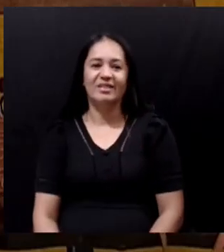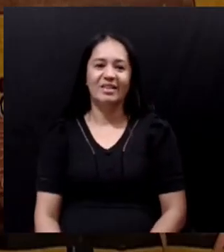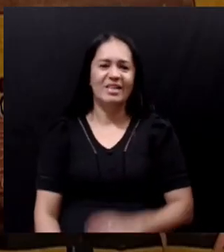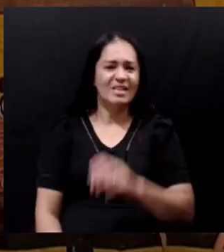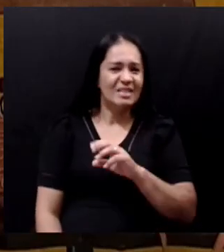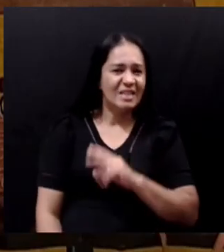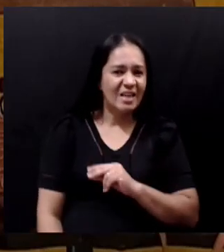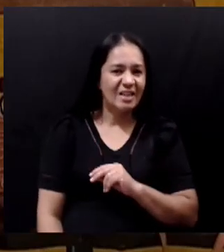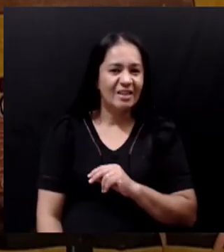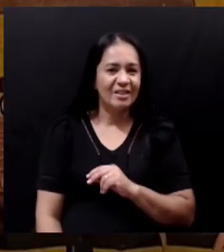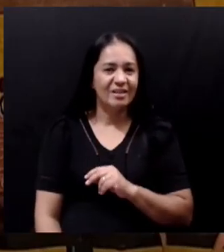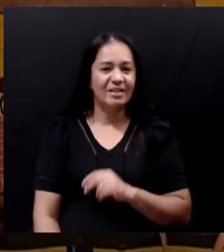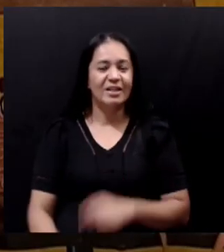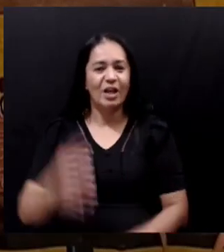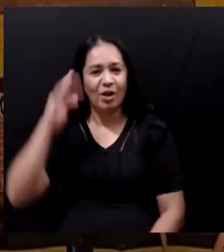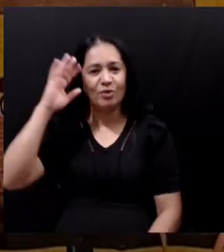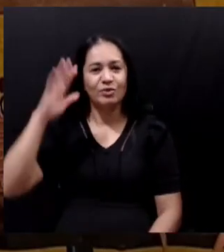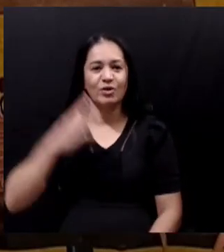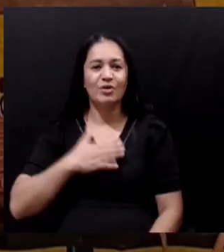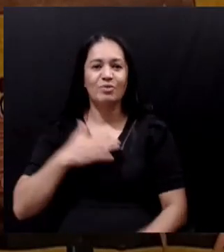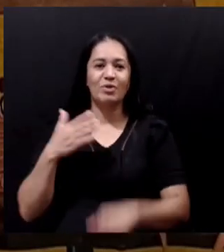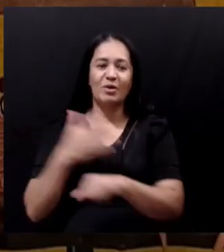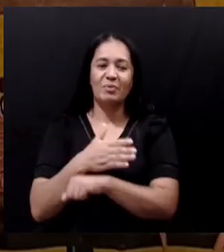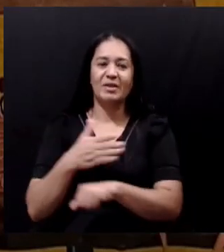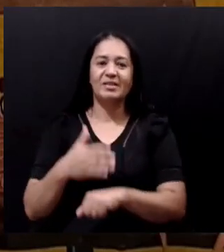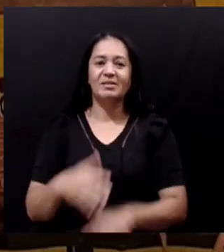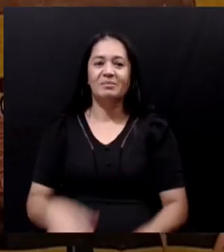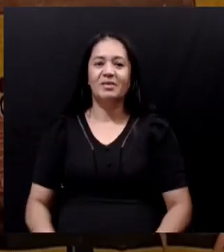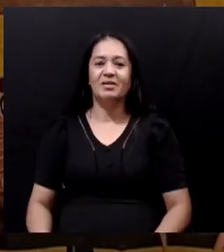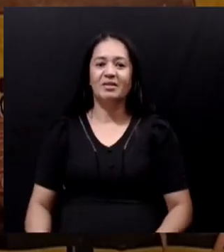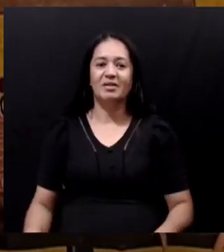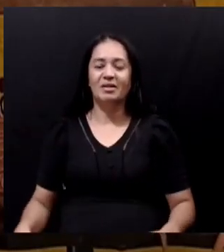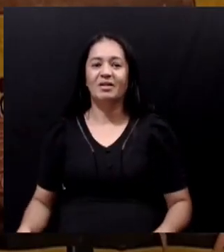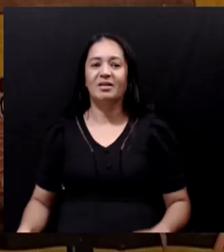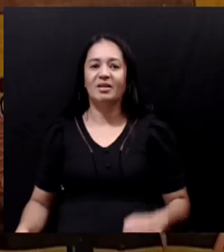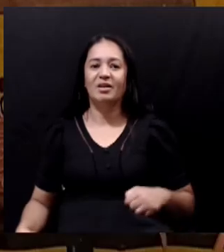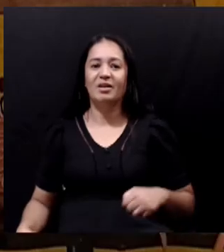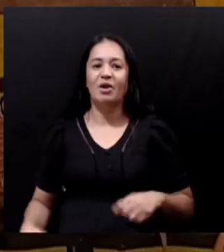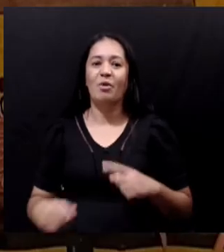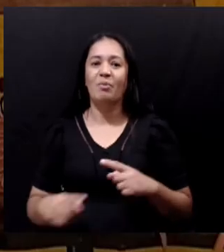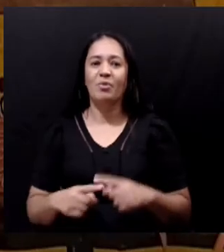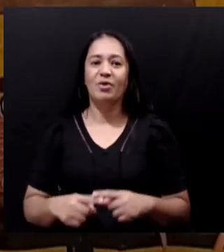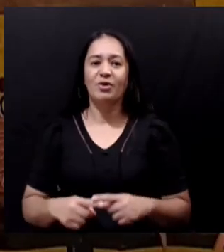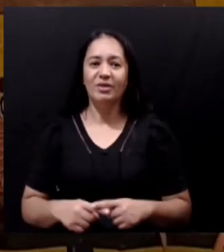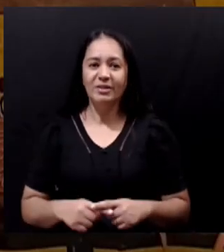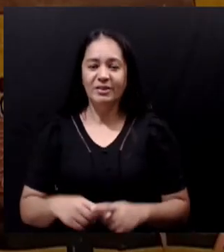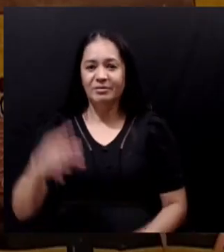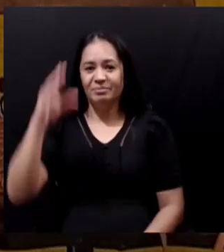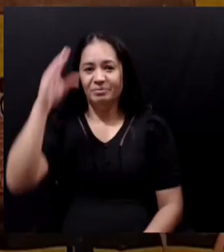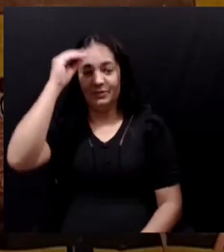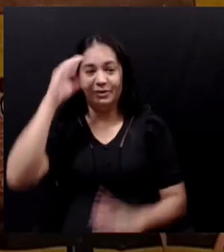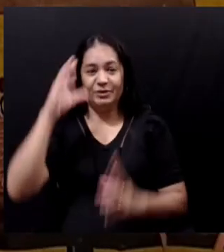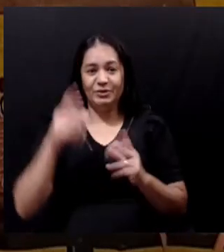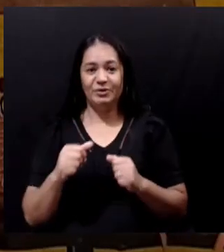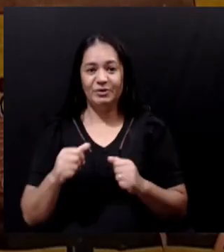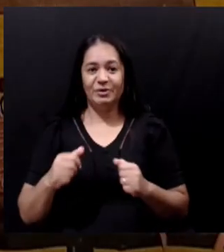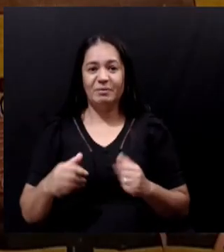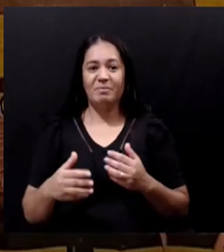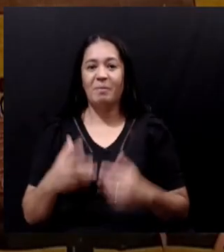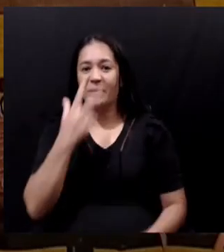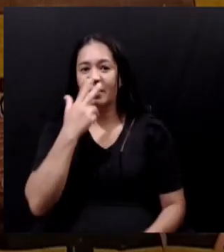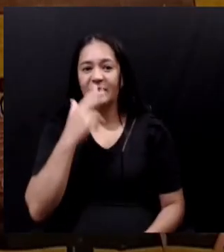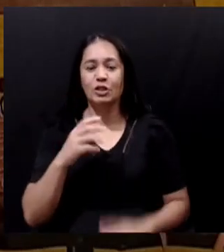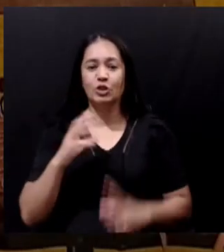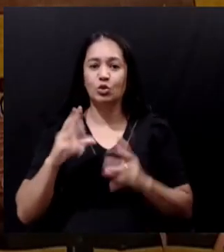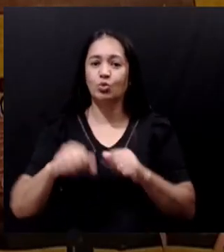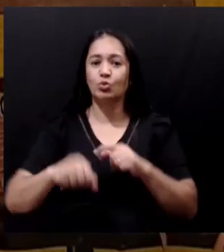um sonho de participar do Comida de Boteco. Porque quando chegava lá, eu decorava todo com eles, na maior empolgação, como se fosse meu. Tudo que eu faço é como se